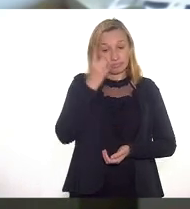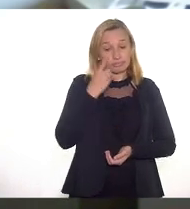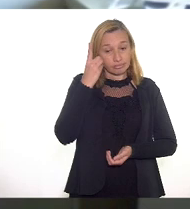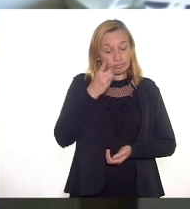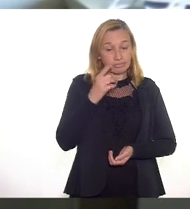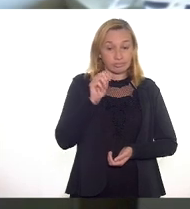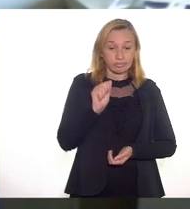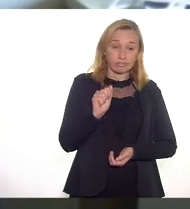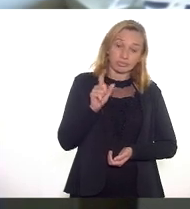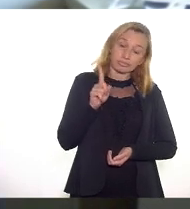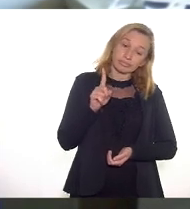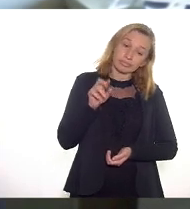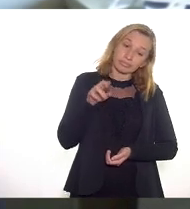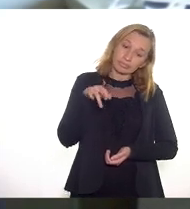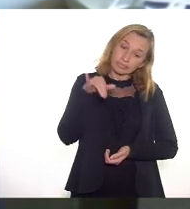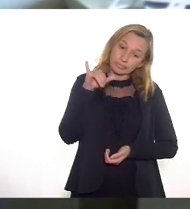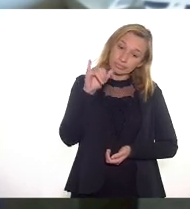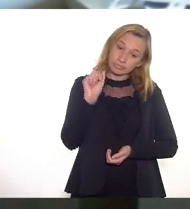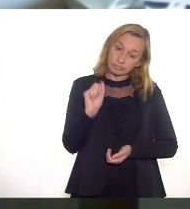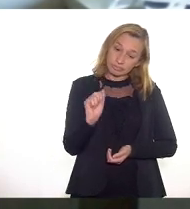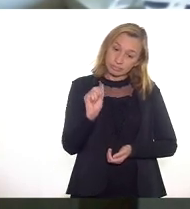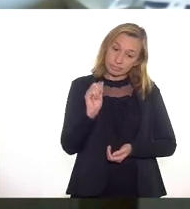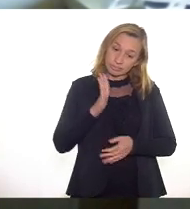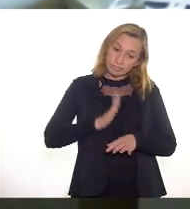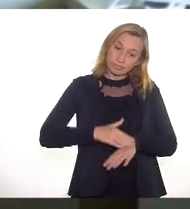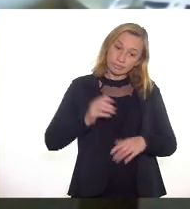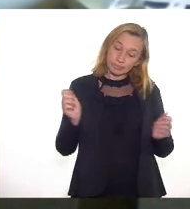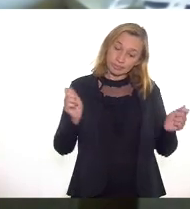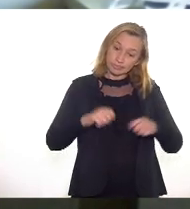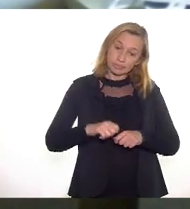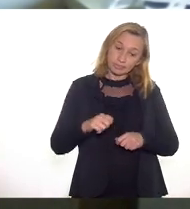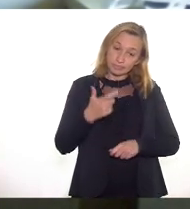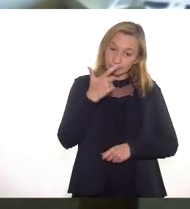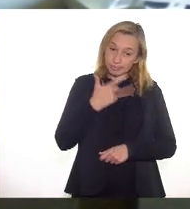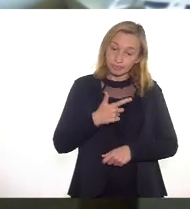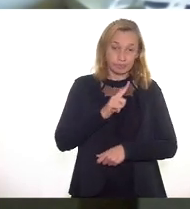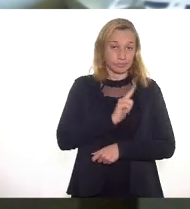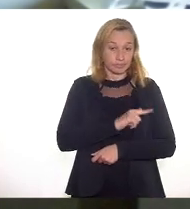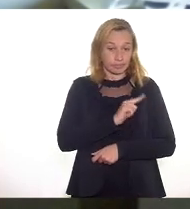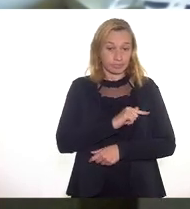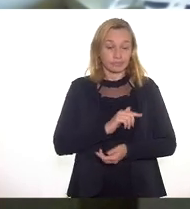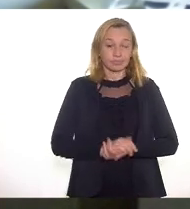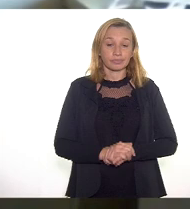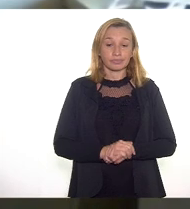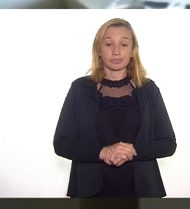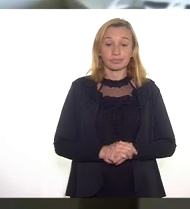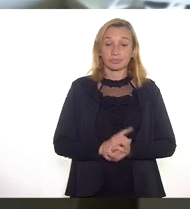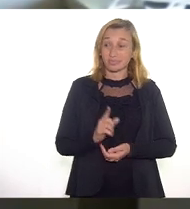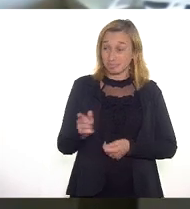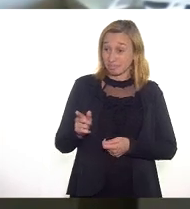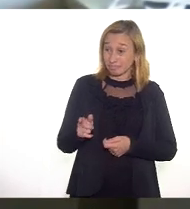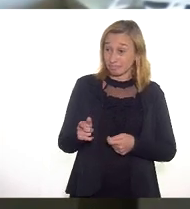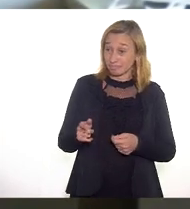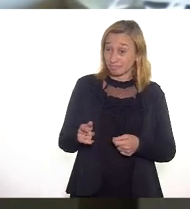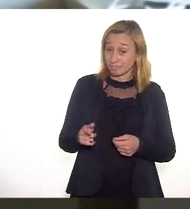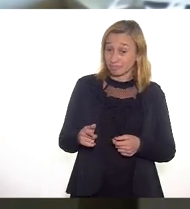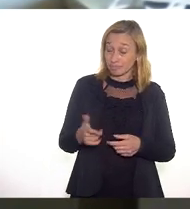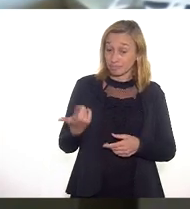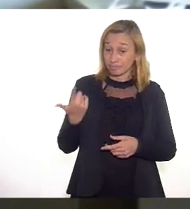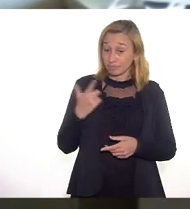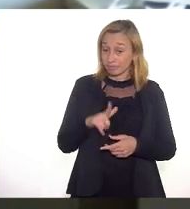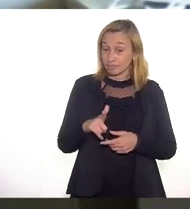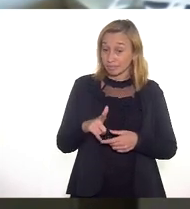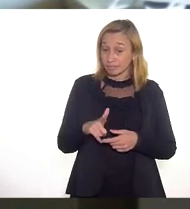deputada Adriana Baltazar, por mais capacitado que seja um gestor, para ele dominar plenamente a